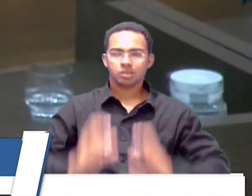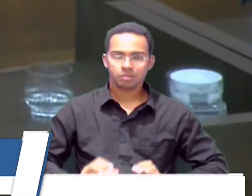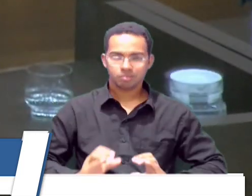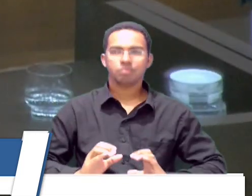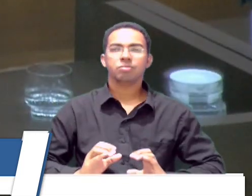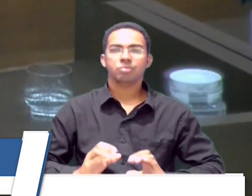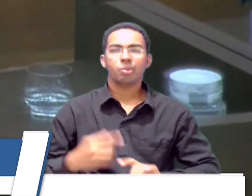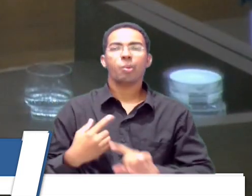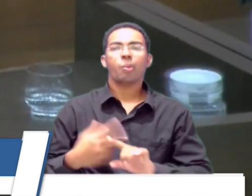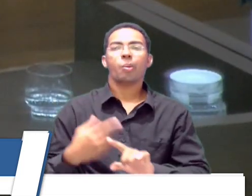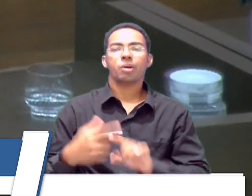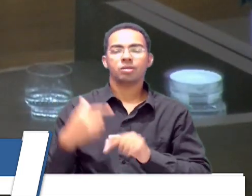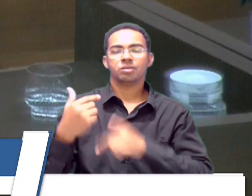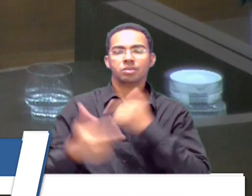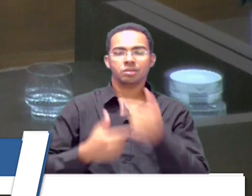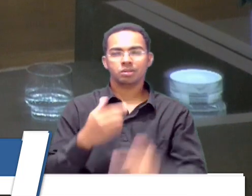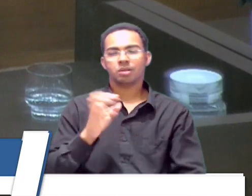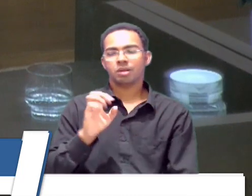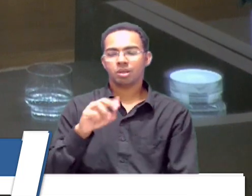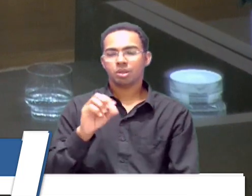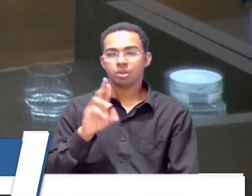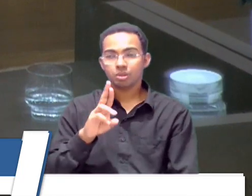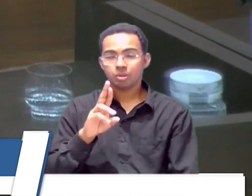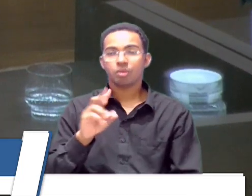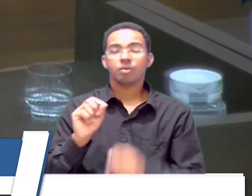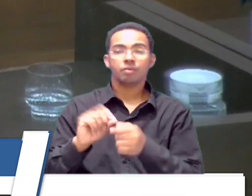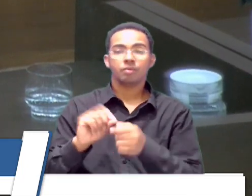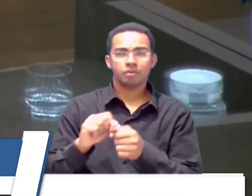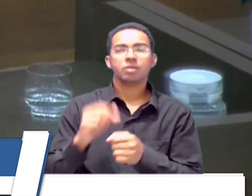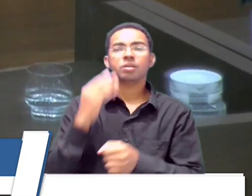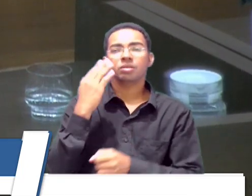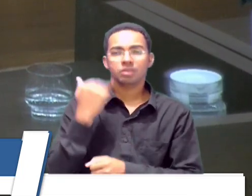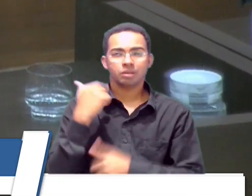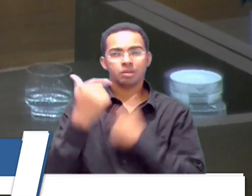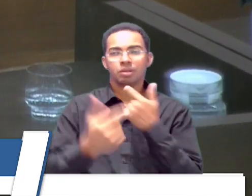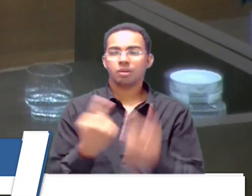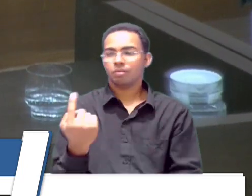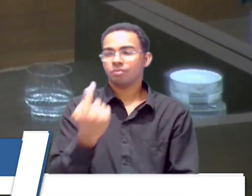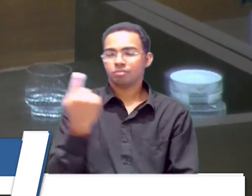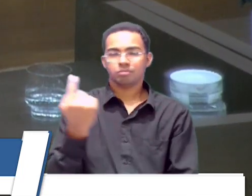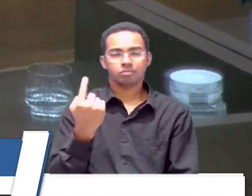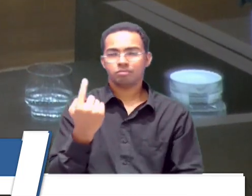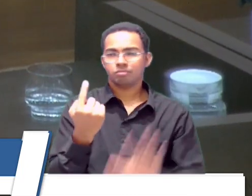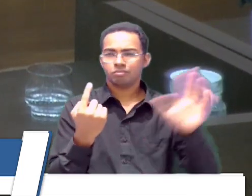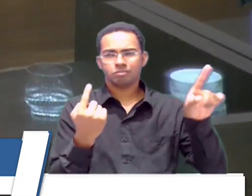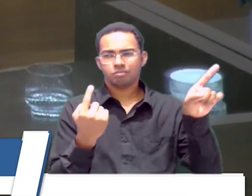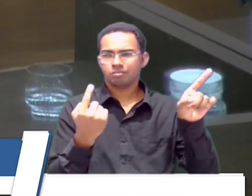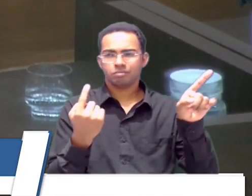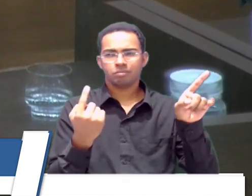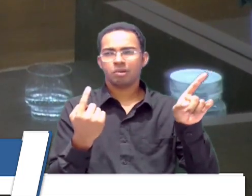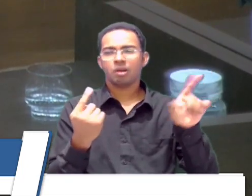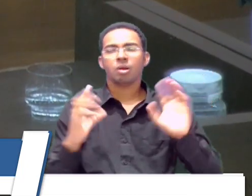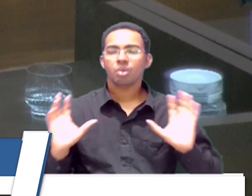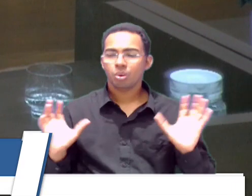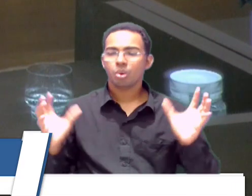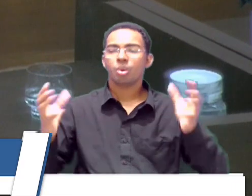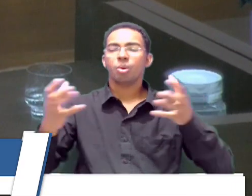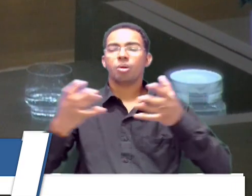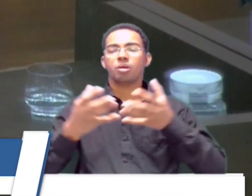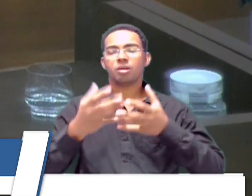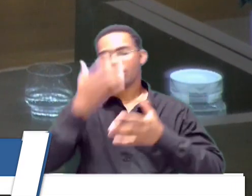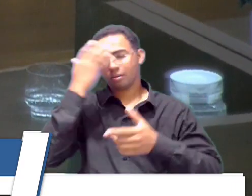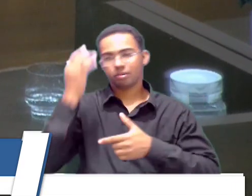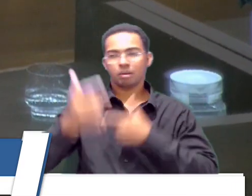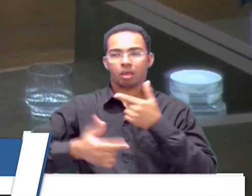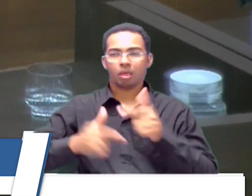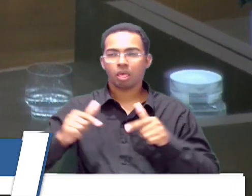pelo trabalho que o Enor tem feito, que eu sei que não é um trabalho individual dele, é um trabalho de todo mundo que trabalha, e mais do